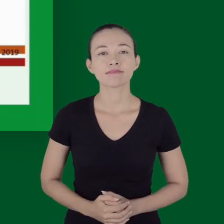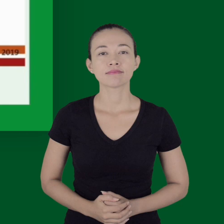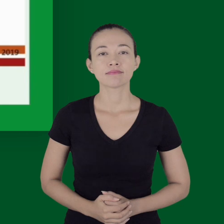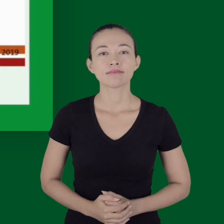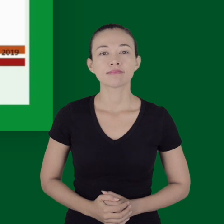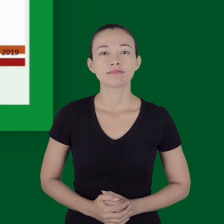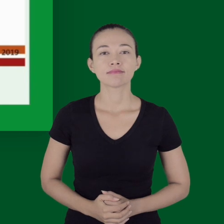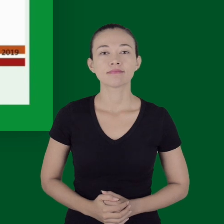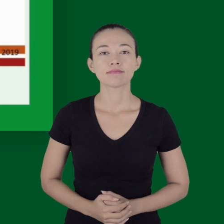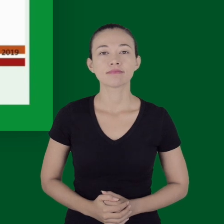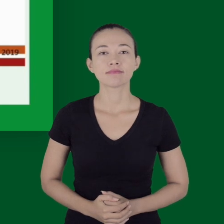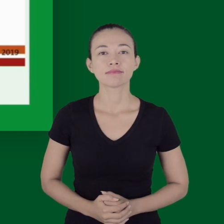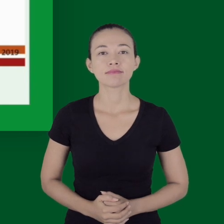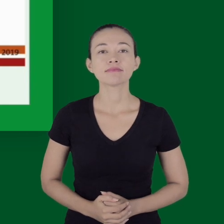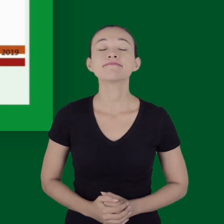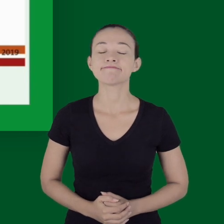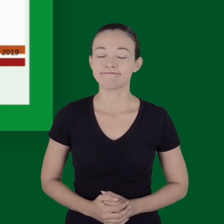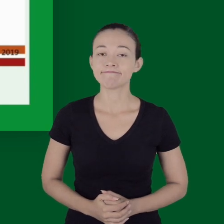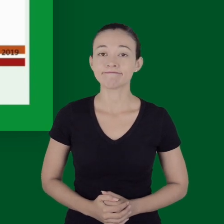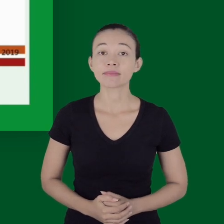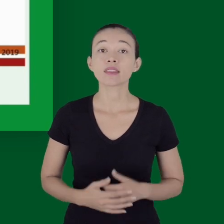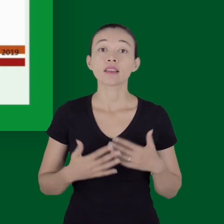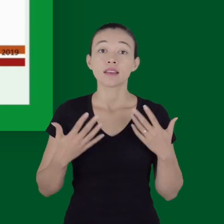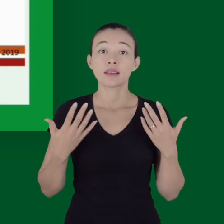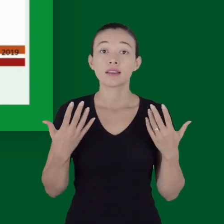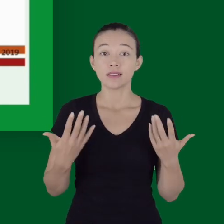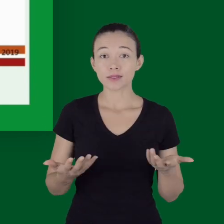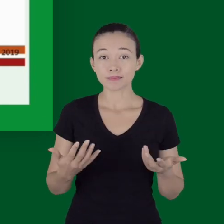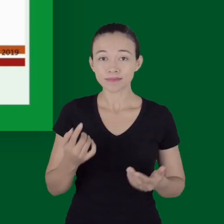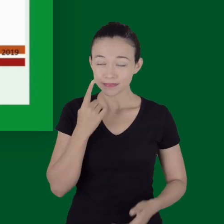bem estabelecida, certo?